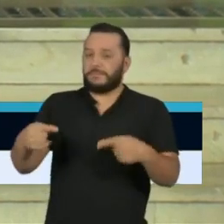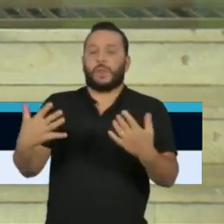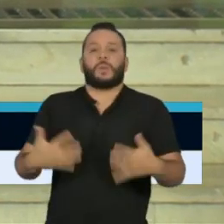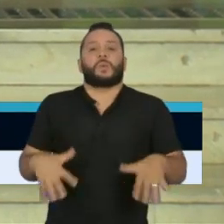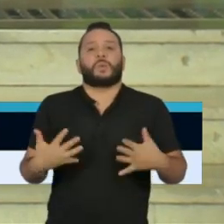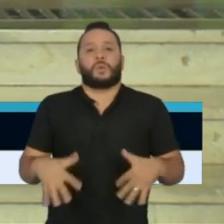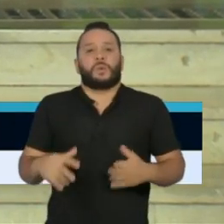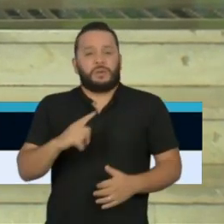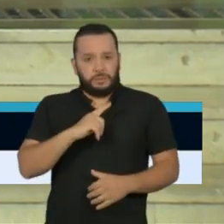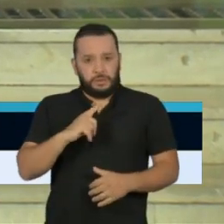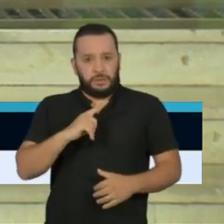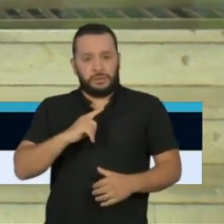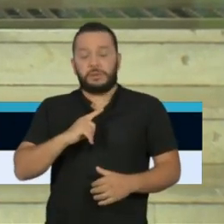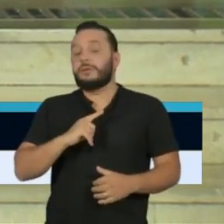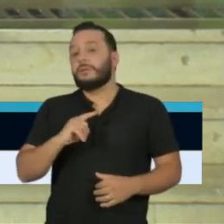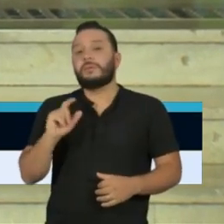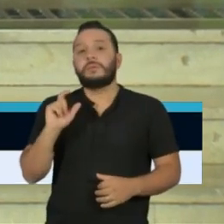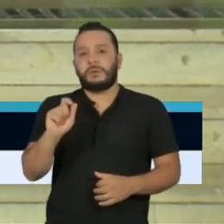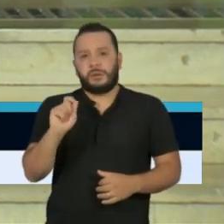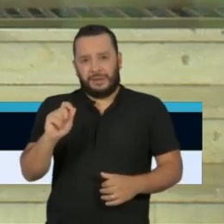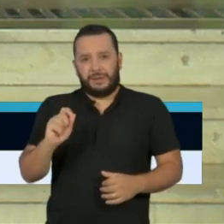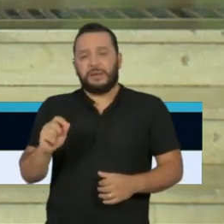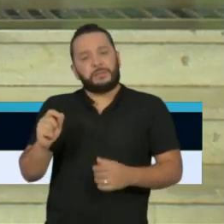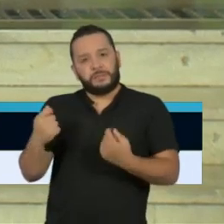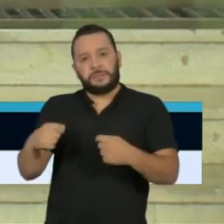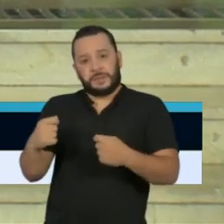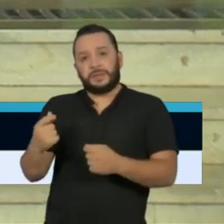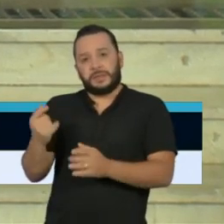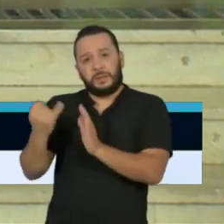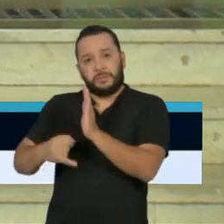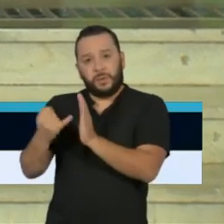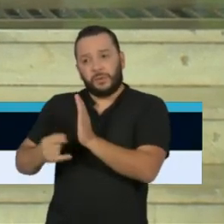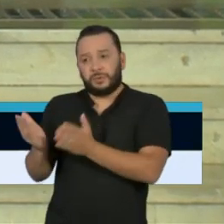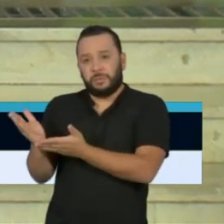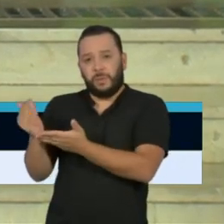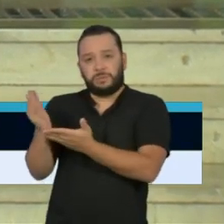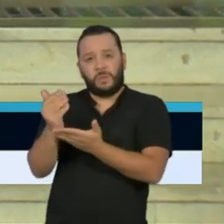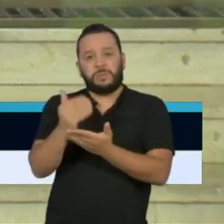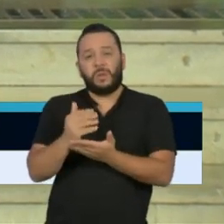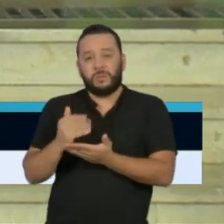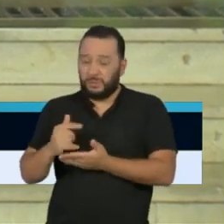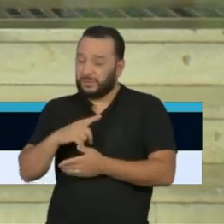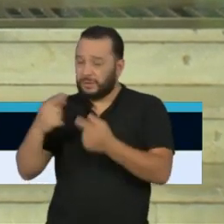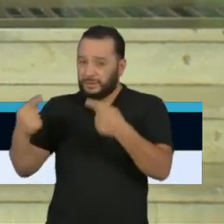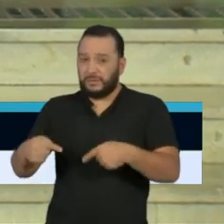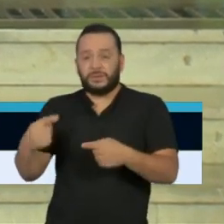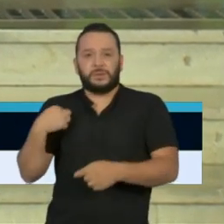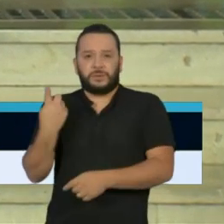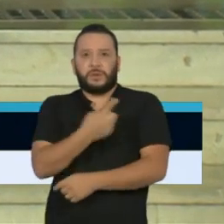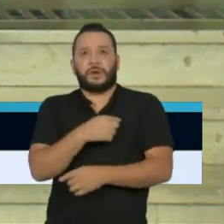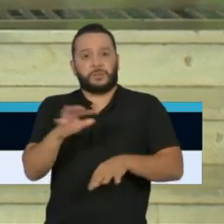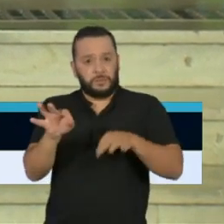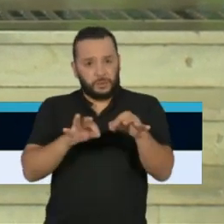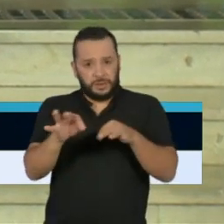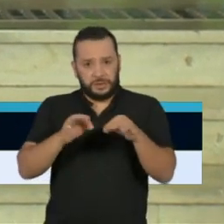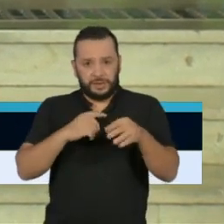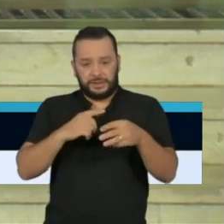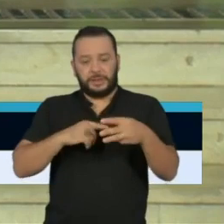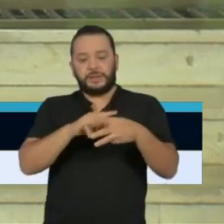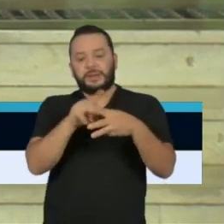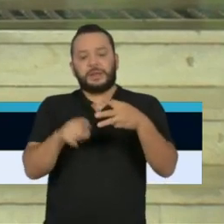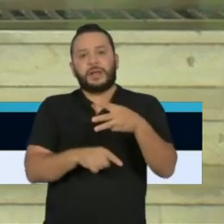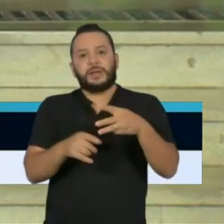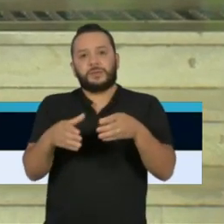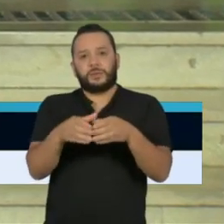grande com relação à arrecadação. Então, nós temos essa política organizada em 3 frentes